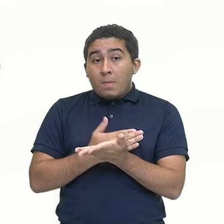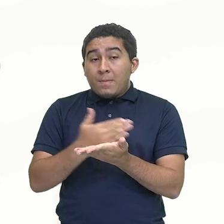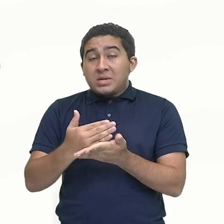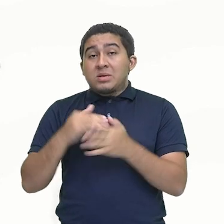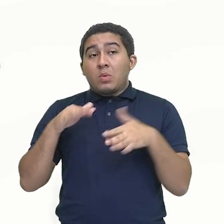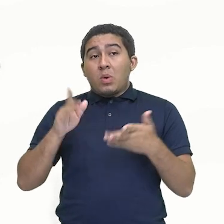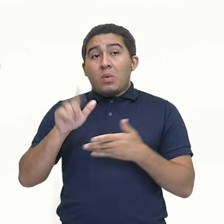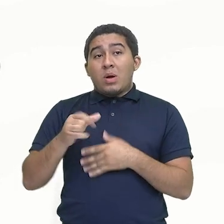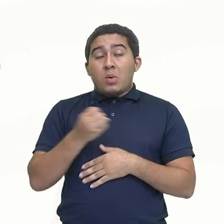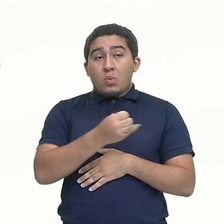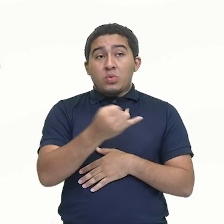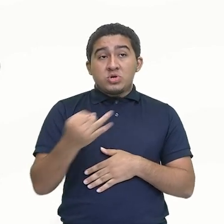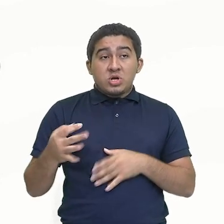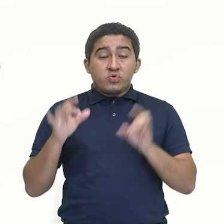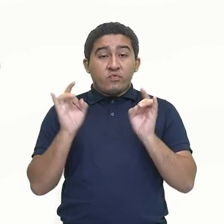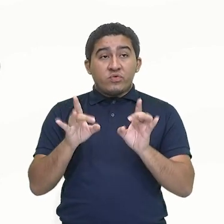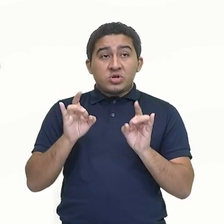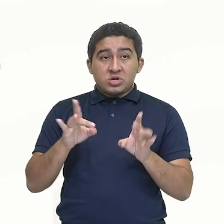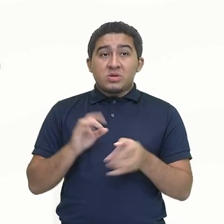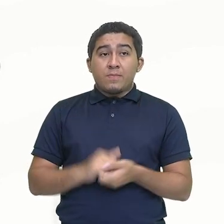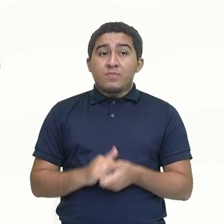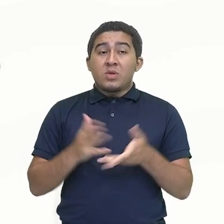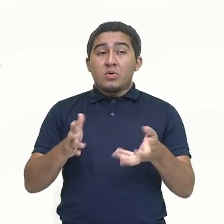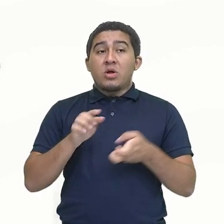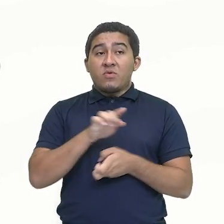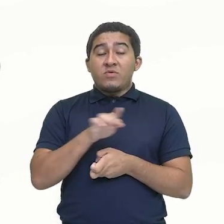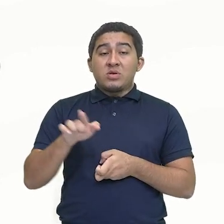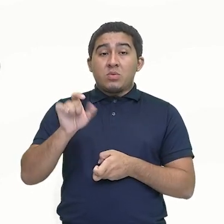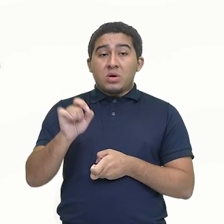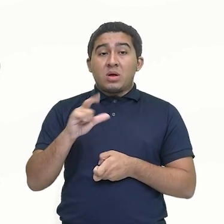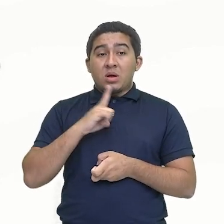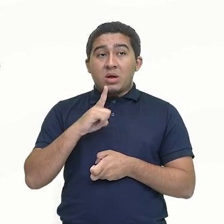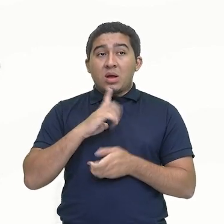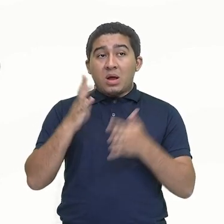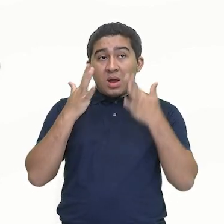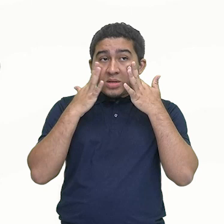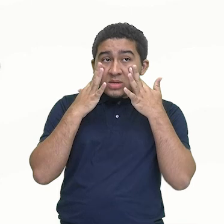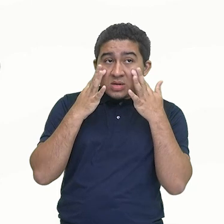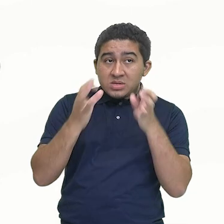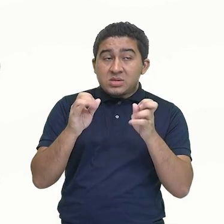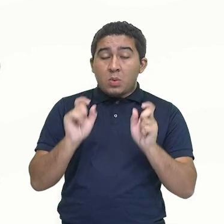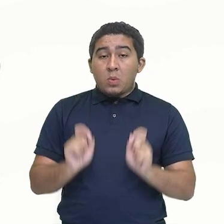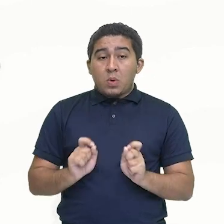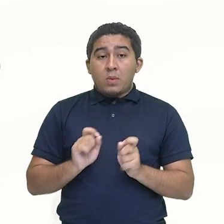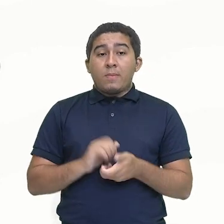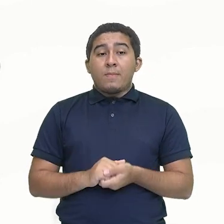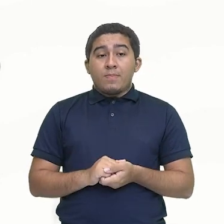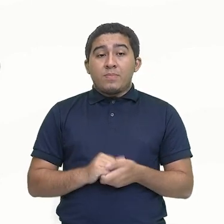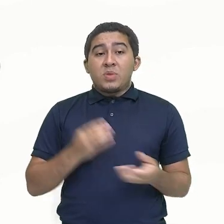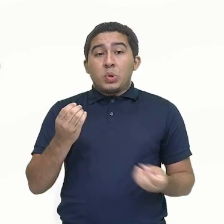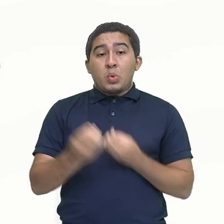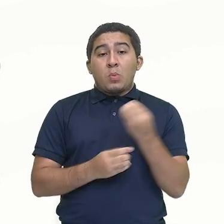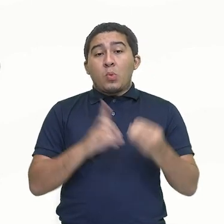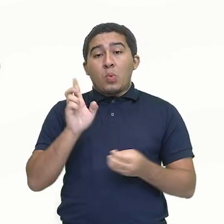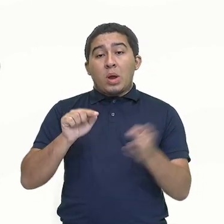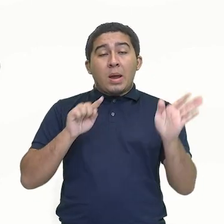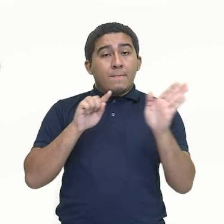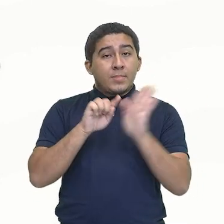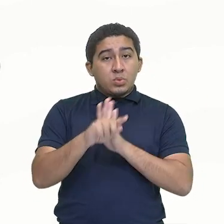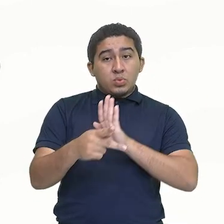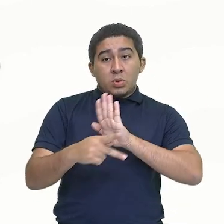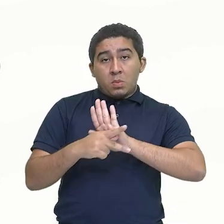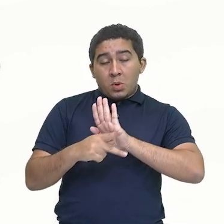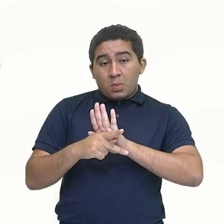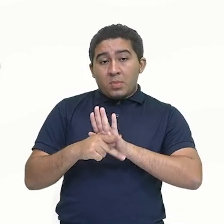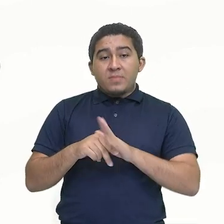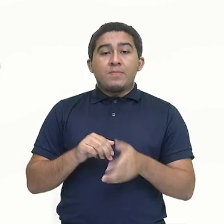a quantidade de unidades vendidas, tá bom? Eu quero que você preste atenção aqui na sutileza do comando da questão,